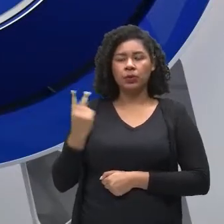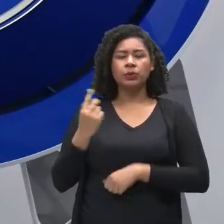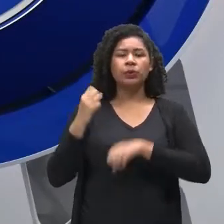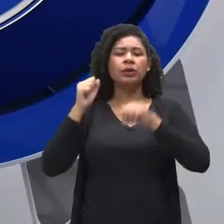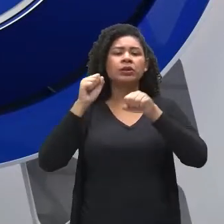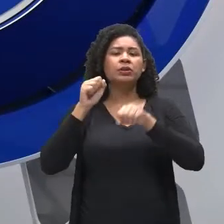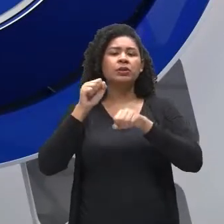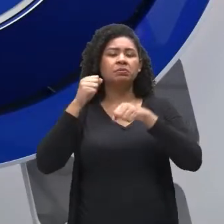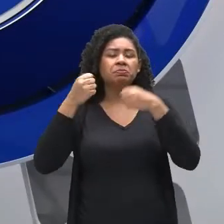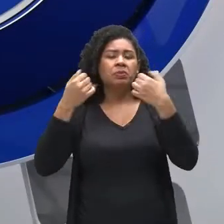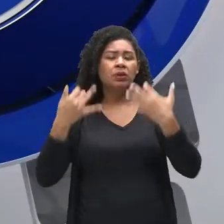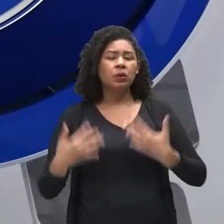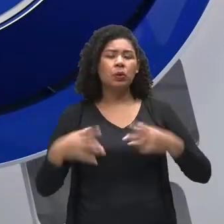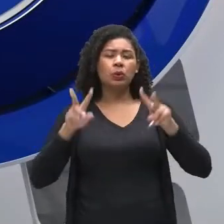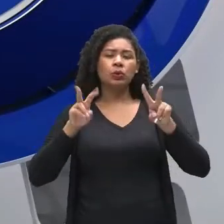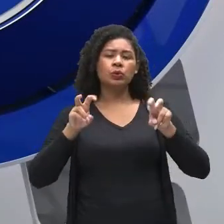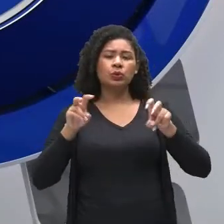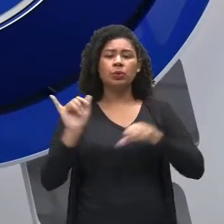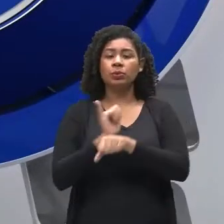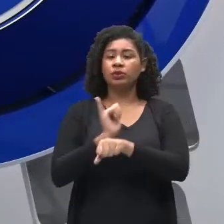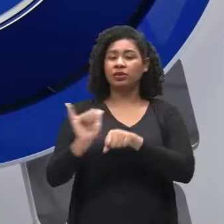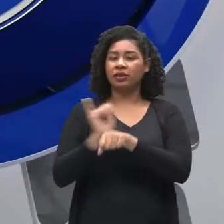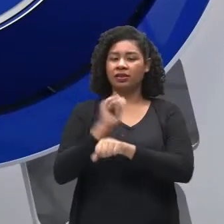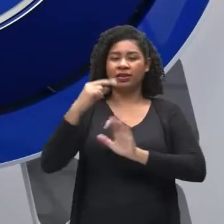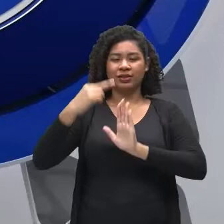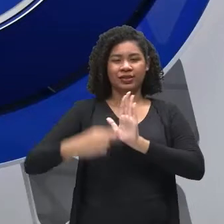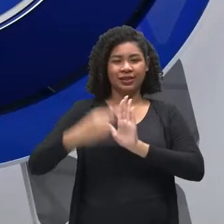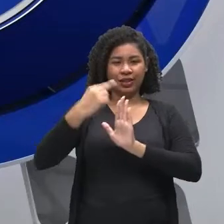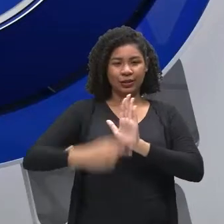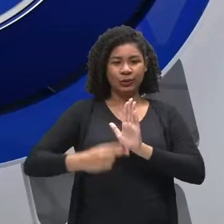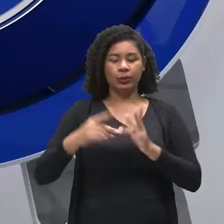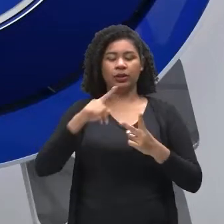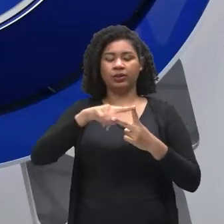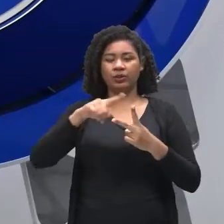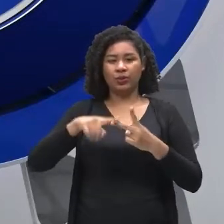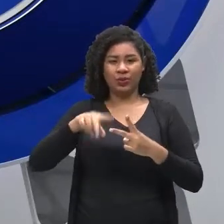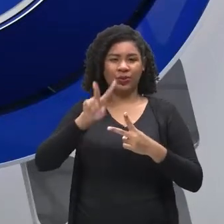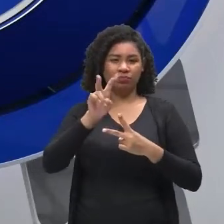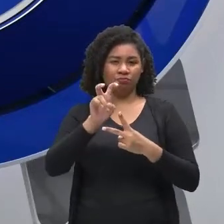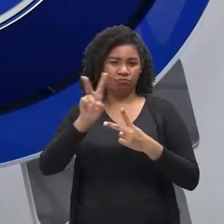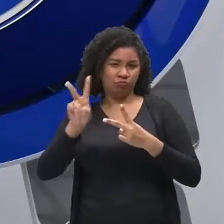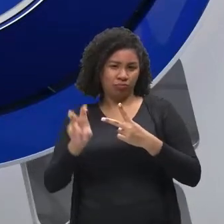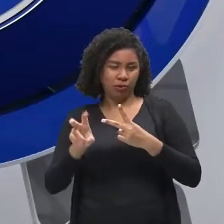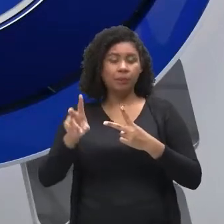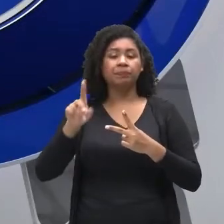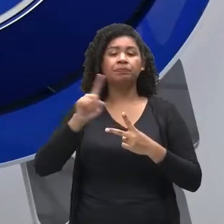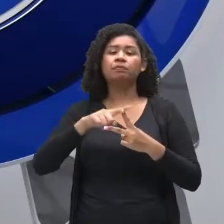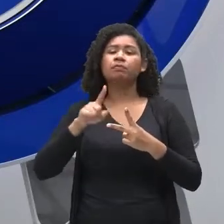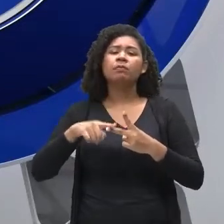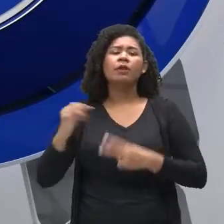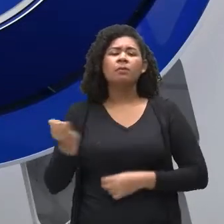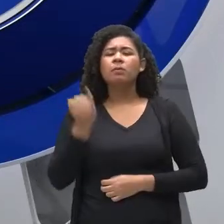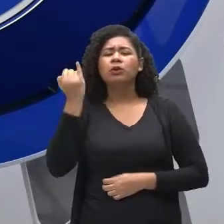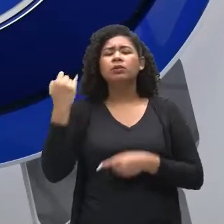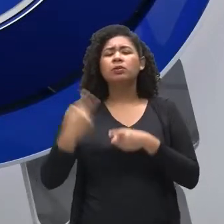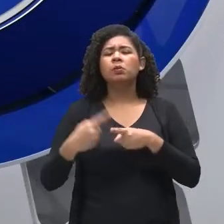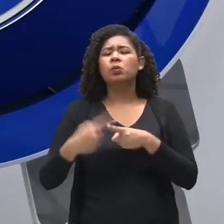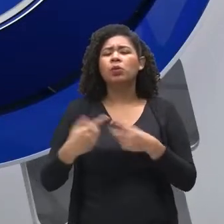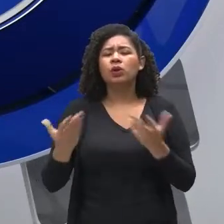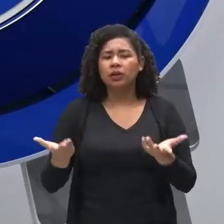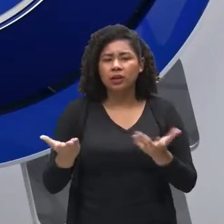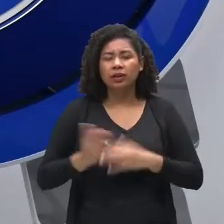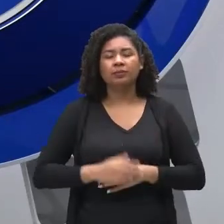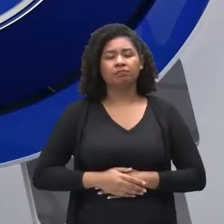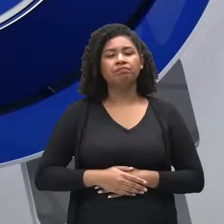Mais especificamente sobre duas delas. E por que as estratégias de leituras elas são tão importantes? Tanto na língua